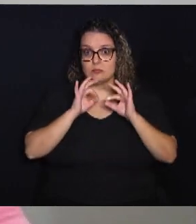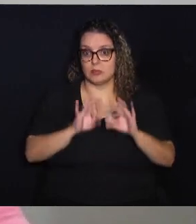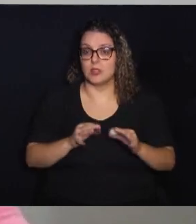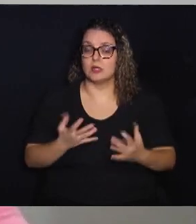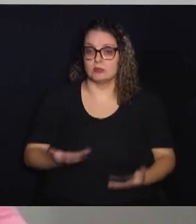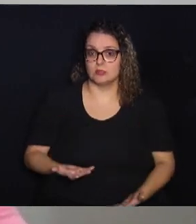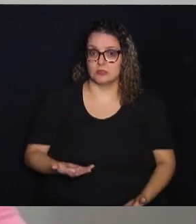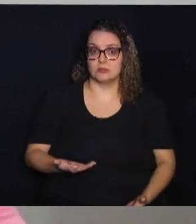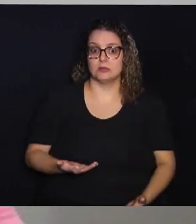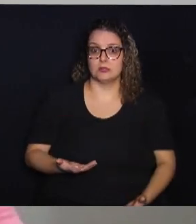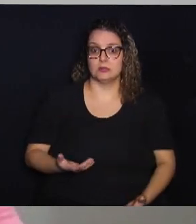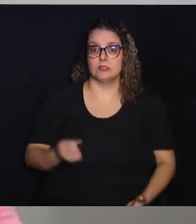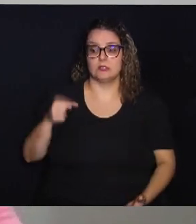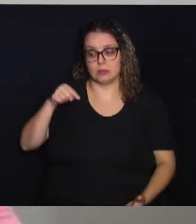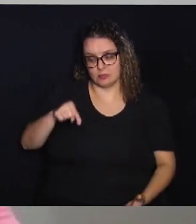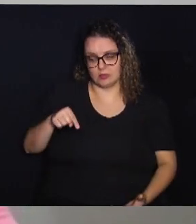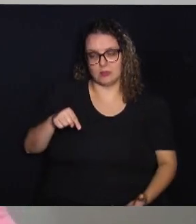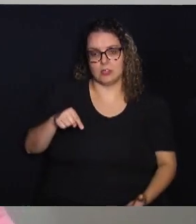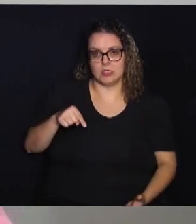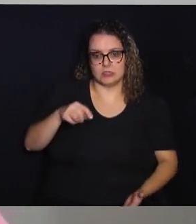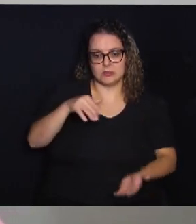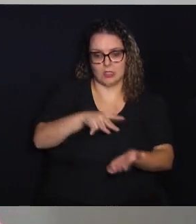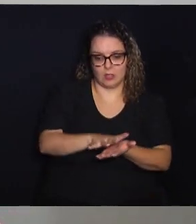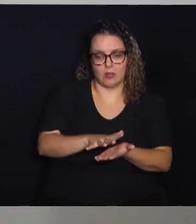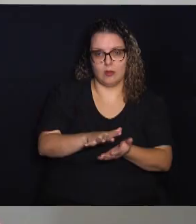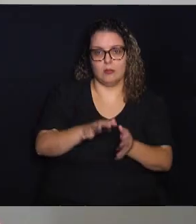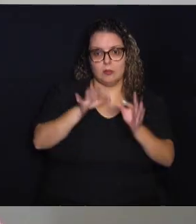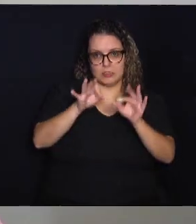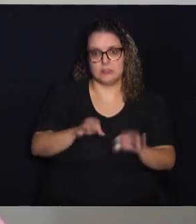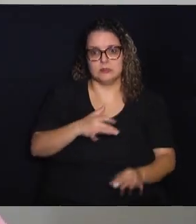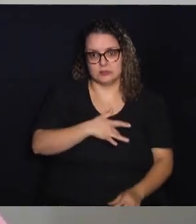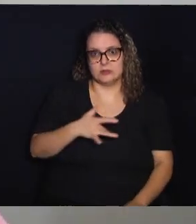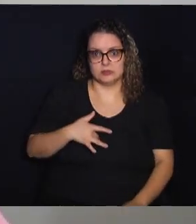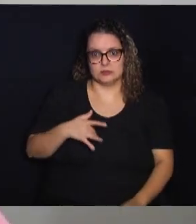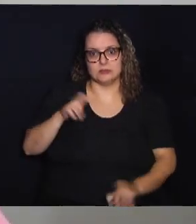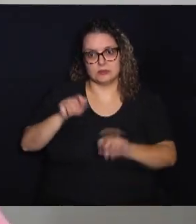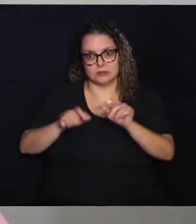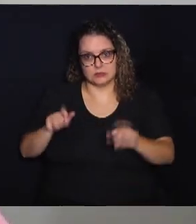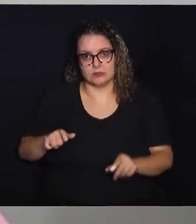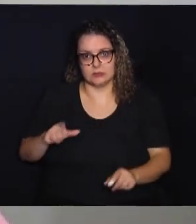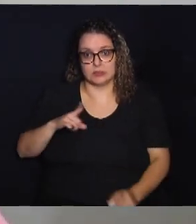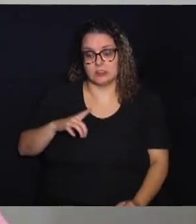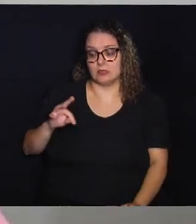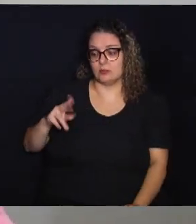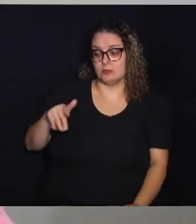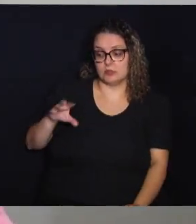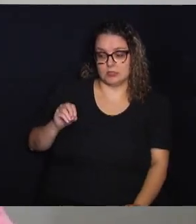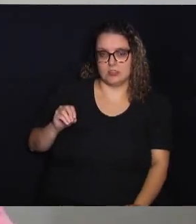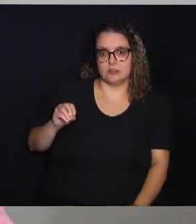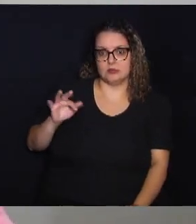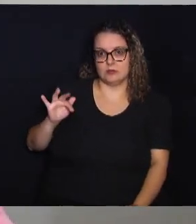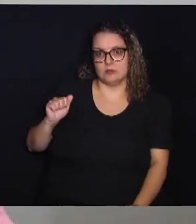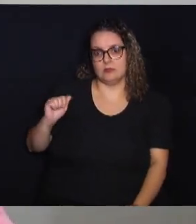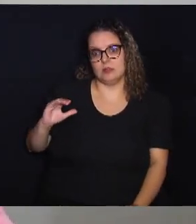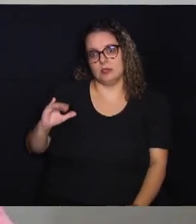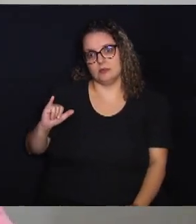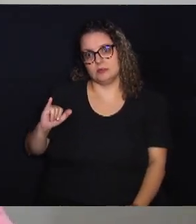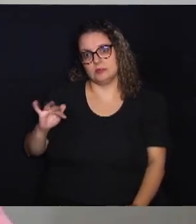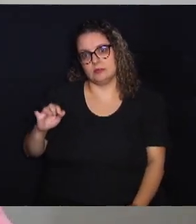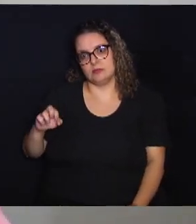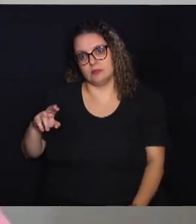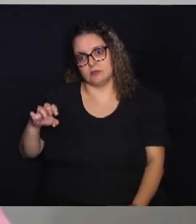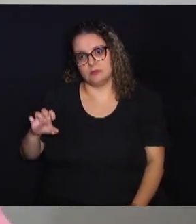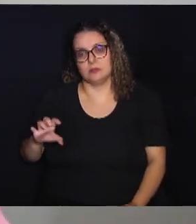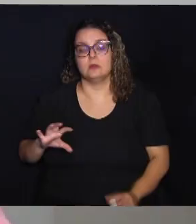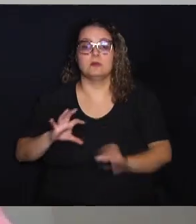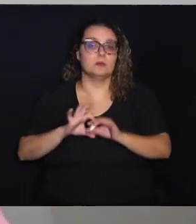Então, essa cópia saudável das pessoas que têm o traço falciforme permite com que ela